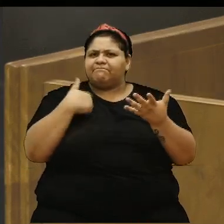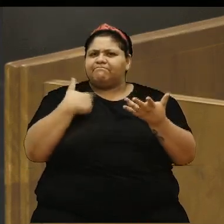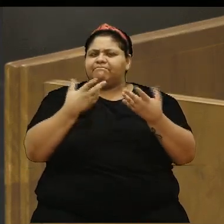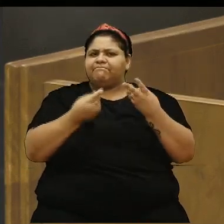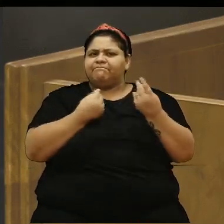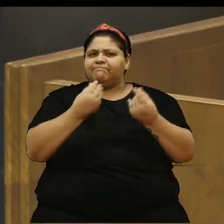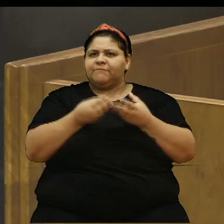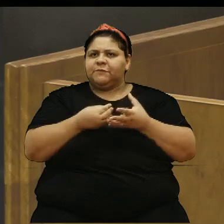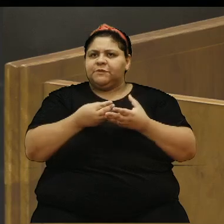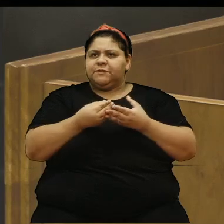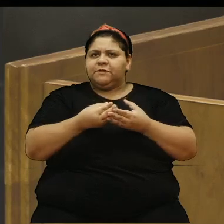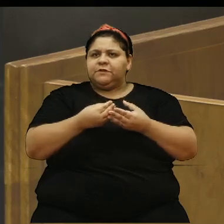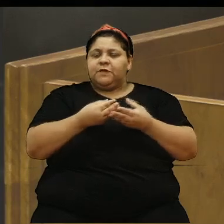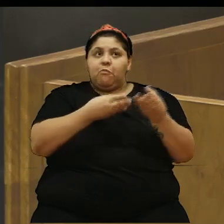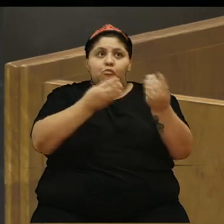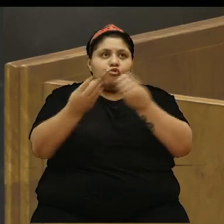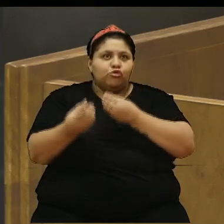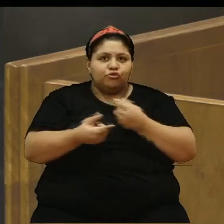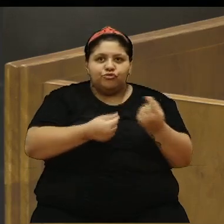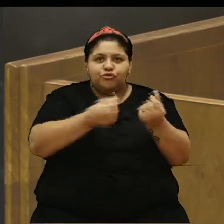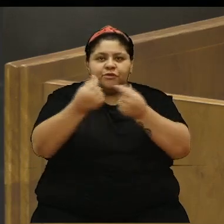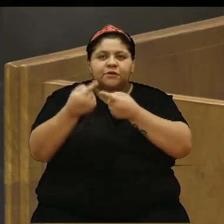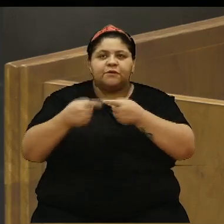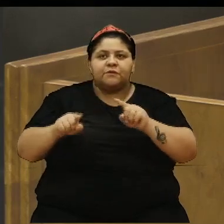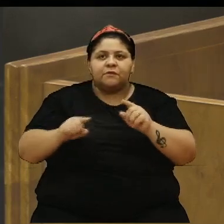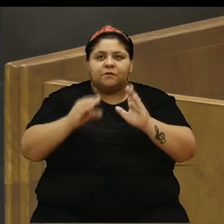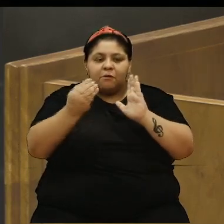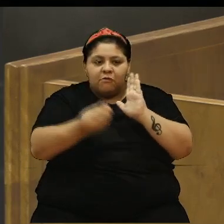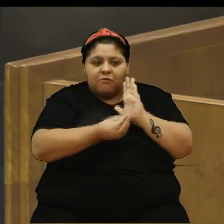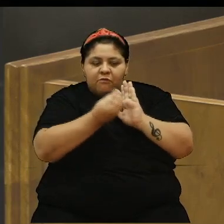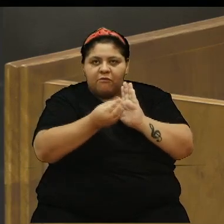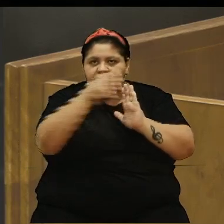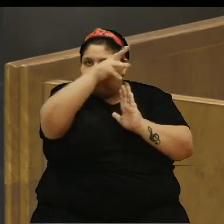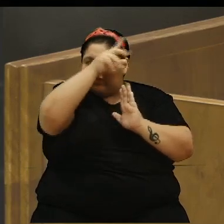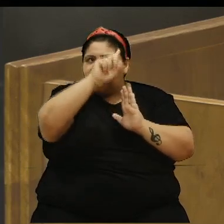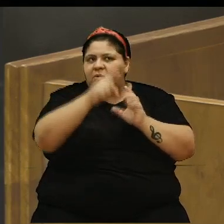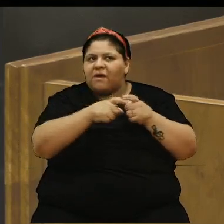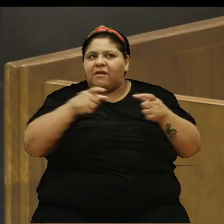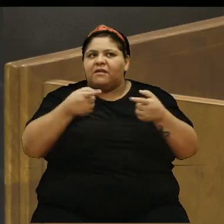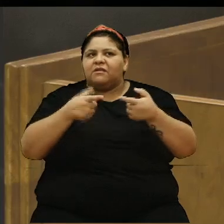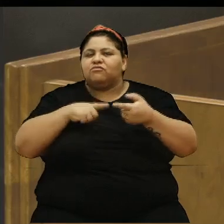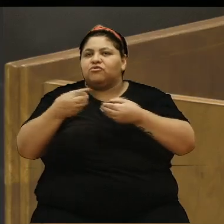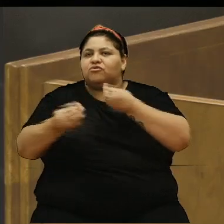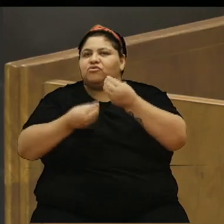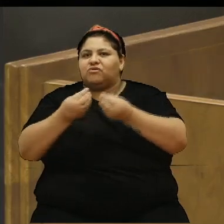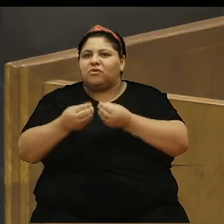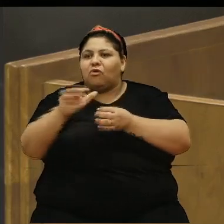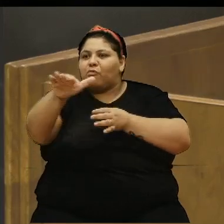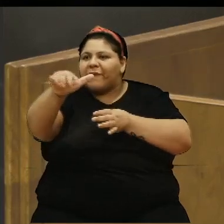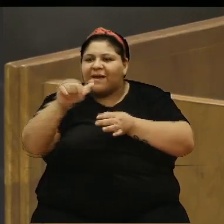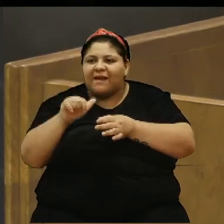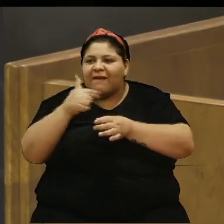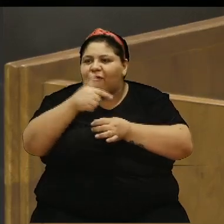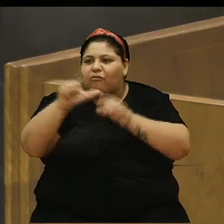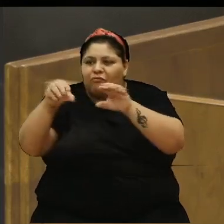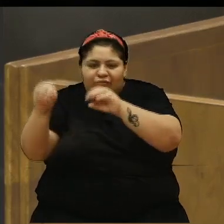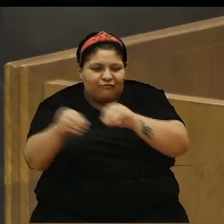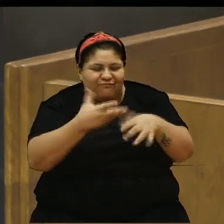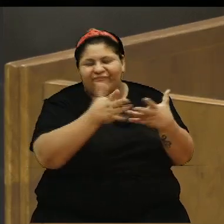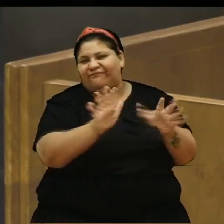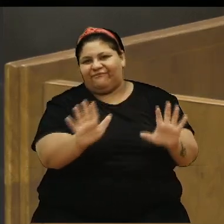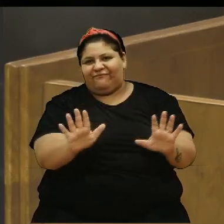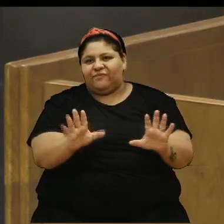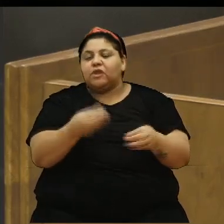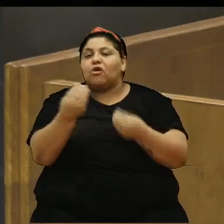é um absurdo de dinheiro, mas dentro do nosso orçamento de município, ele acaba não sendo tão grande, mas não tem como tirar de outro lugar para colocar. Então,